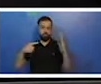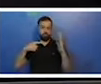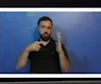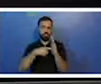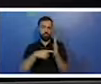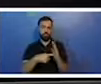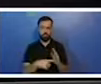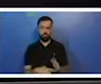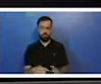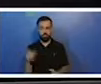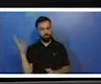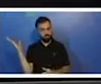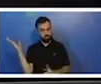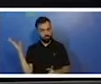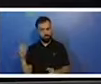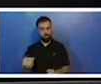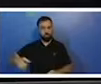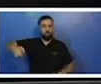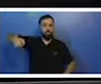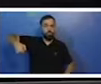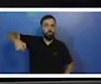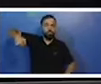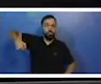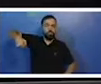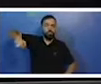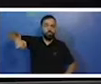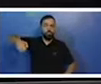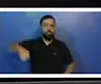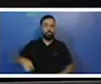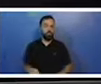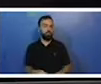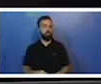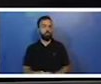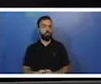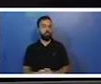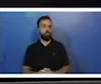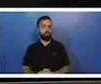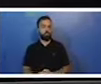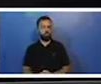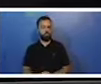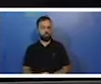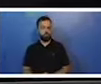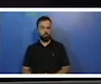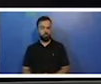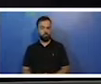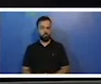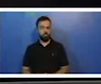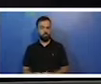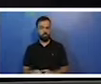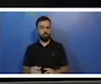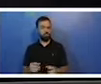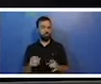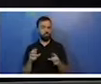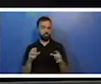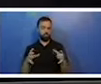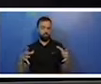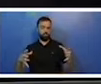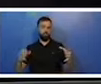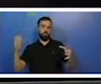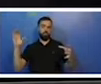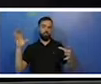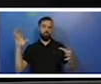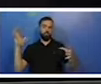sexta será o balde nós vamos usar o nosso balde como sexta certo precisão é de você tentar